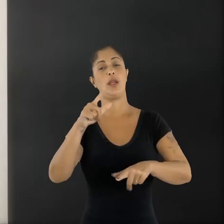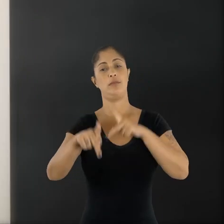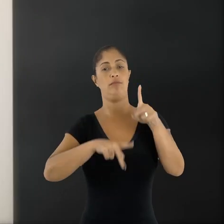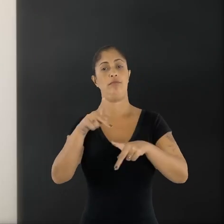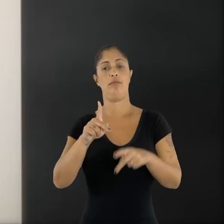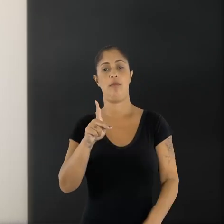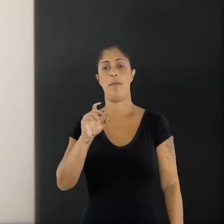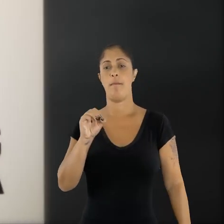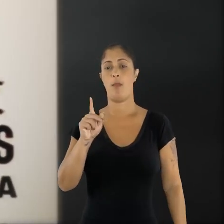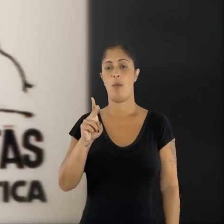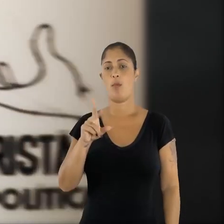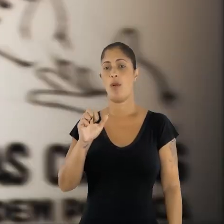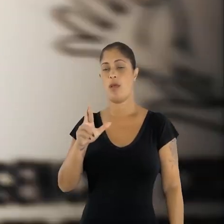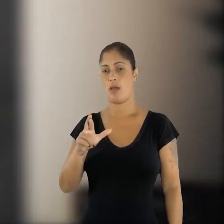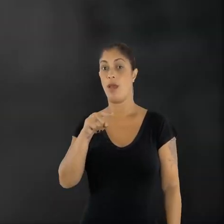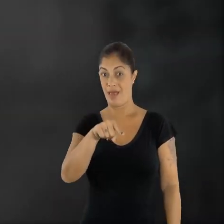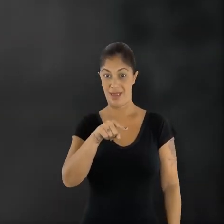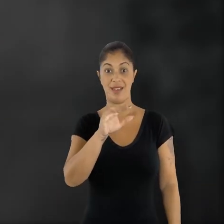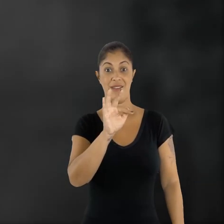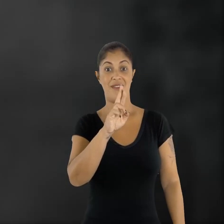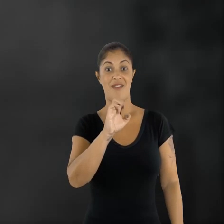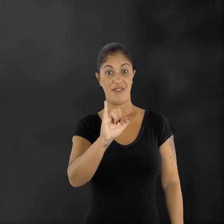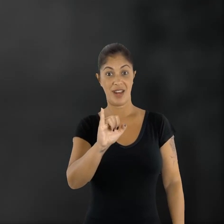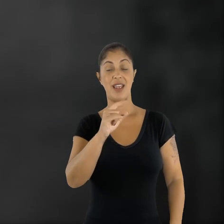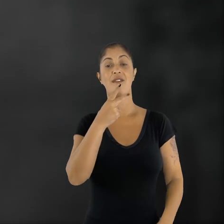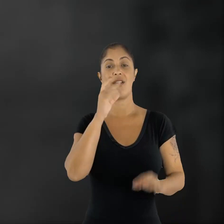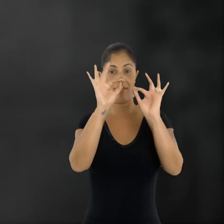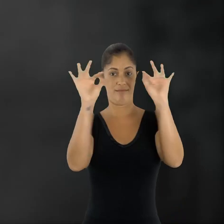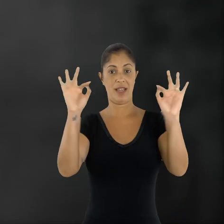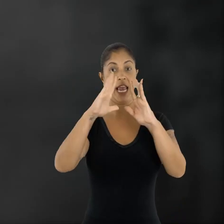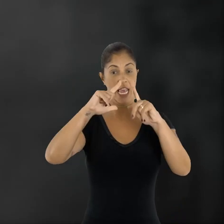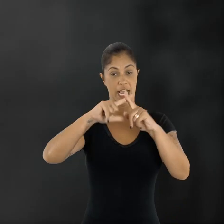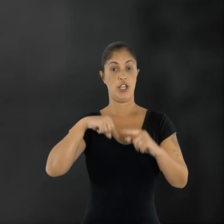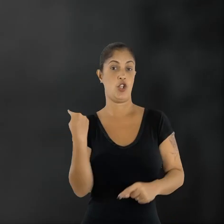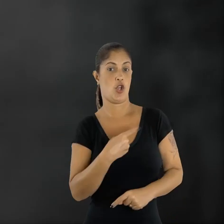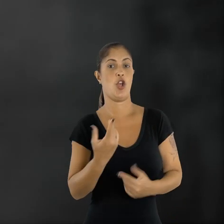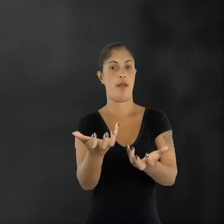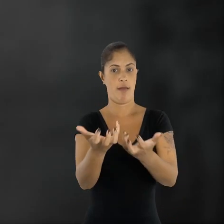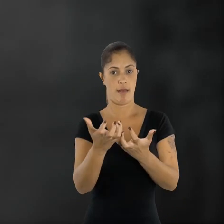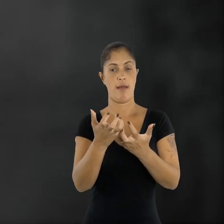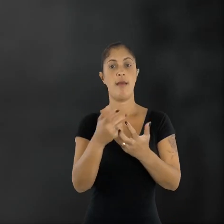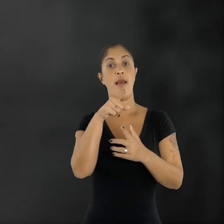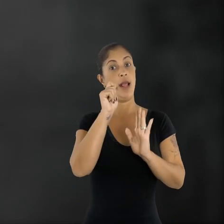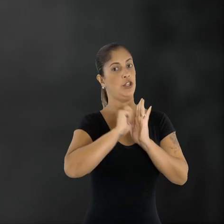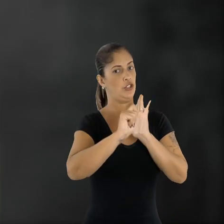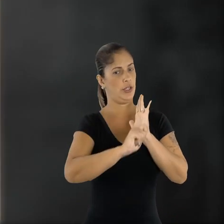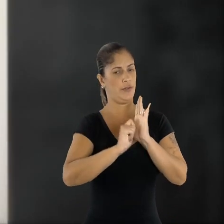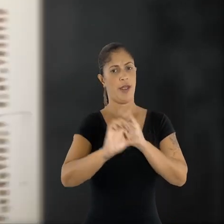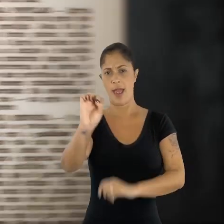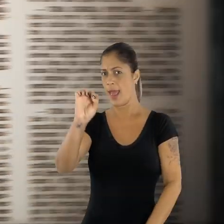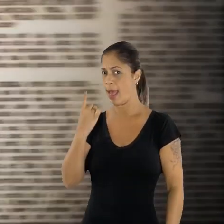O Frei Beto, então, elaborou esse chamado A Igreja que a Gente Quer. Como era escritor, ele